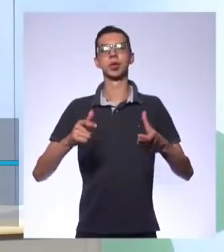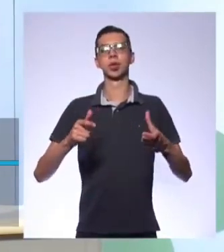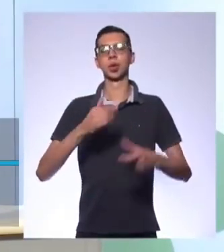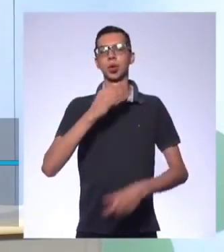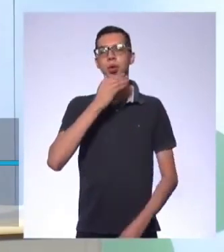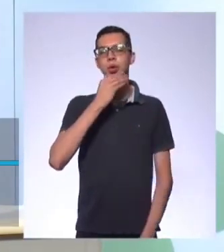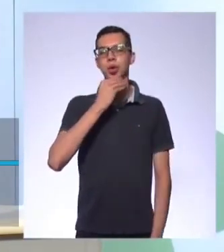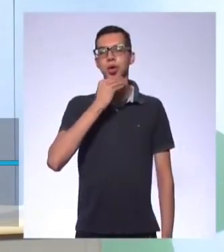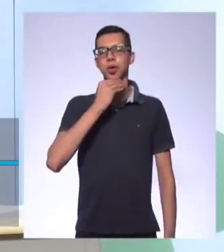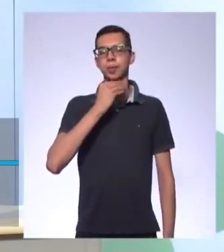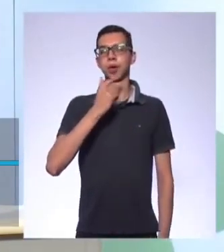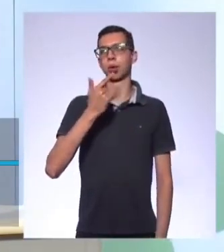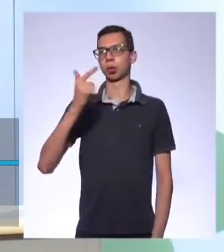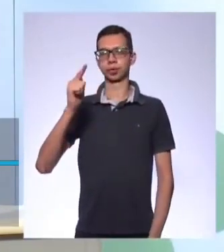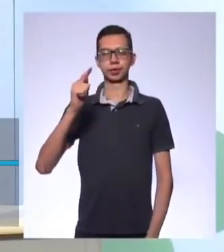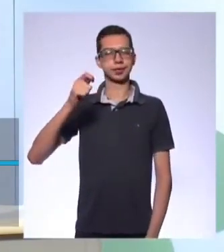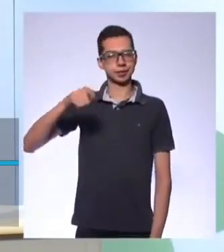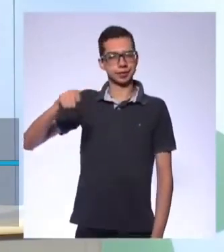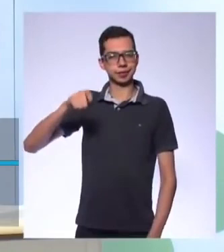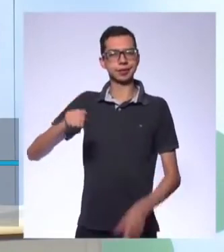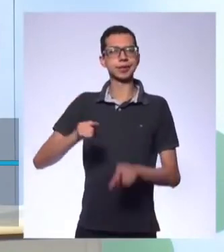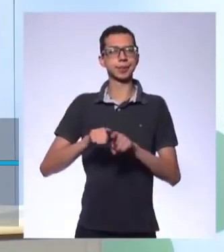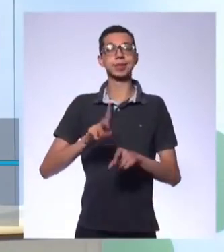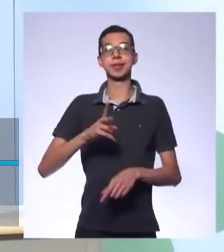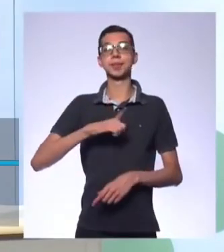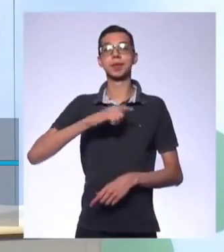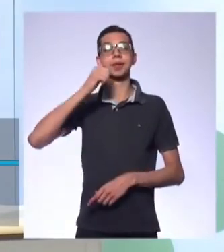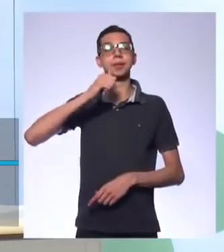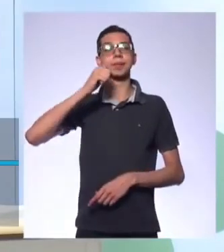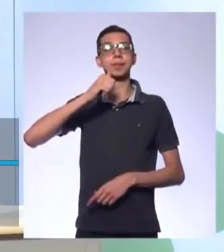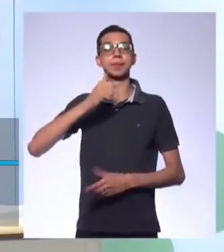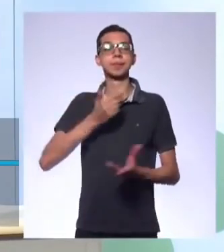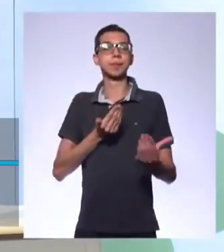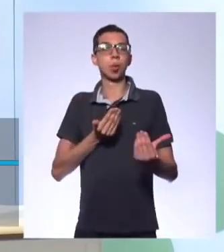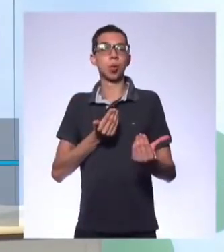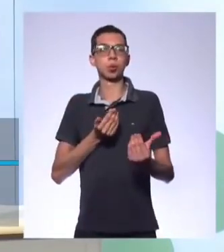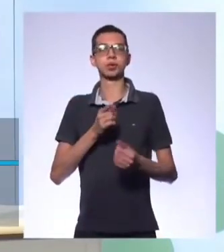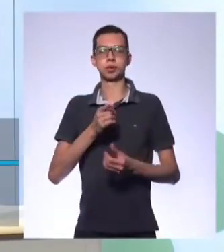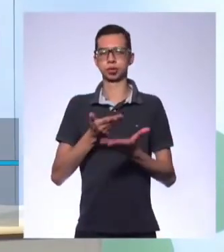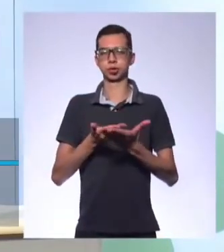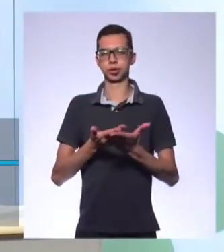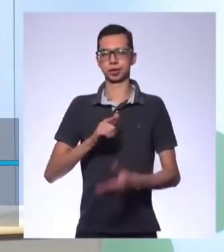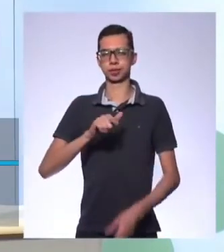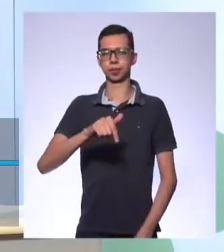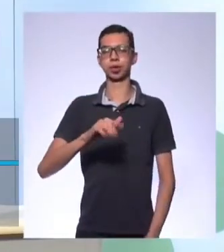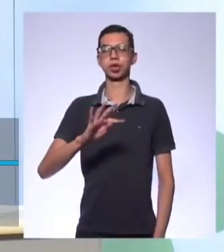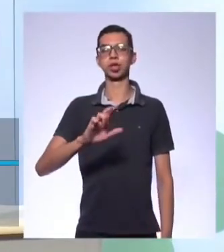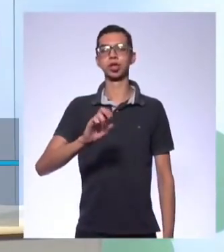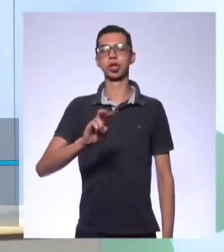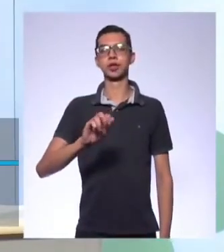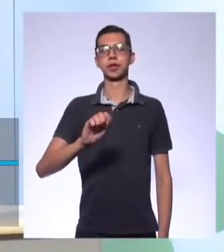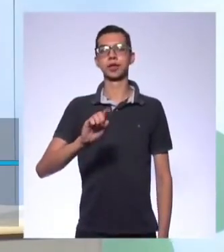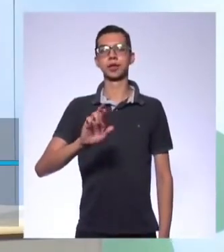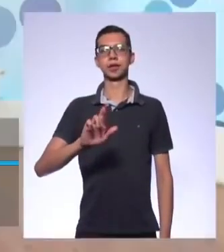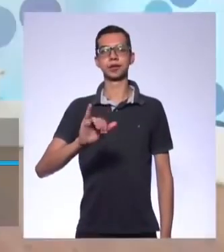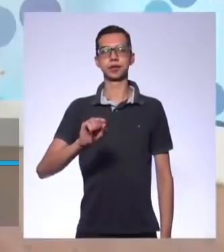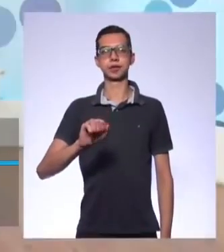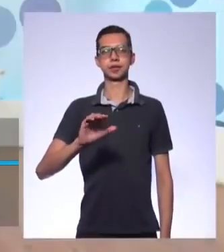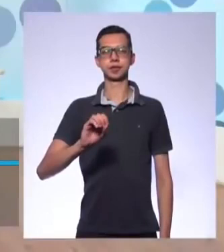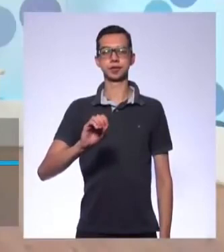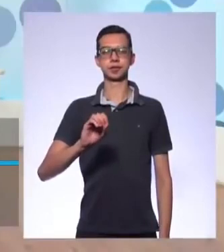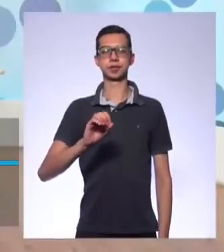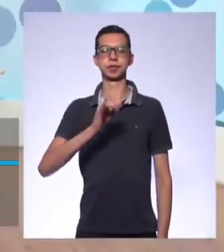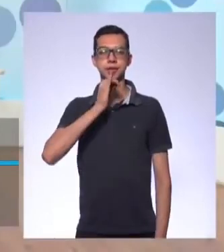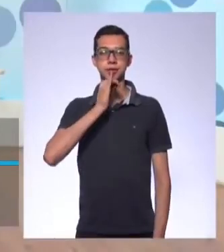cena da bancada. Então sempre tem a mocinha lá em cima, e aí vocês vão estudar também o trovadorismo depois no ensino médio, né? Que é